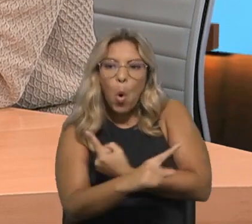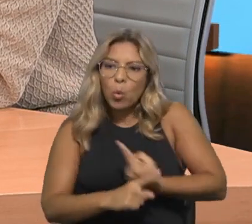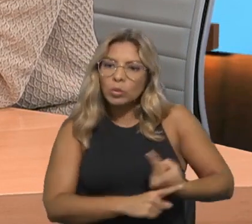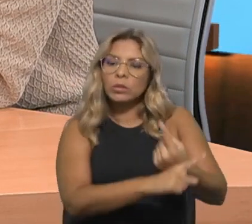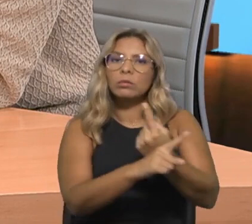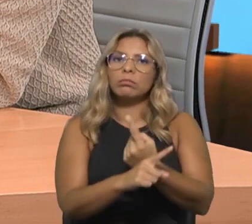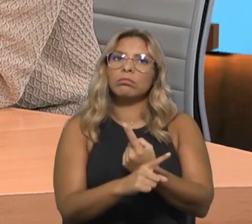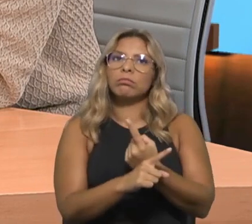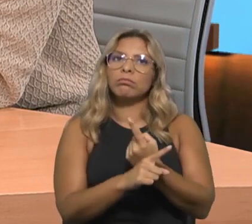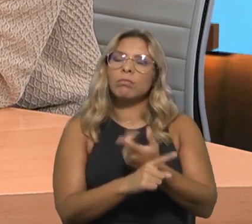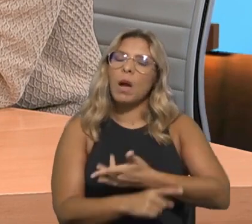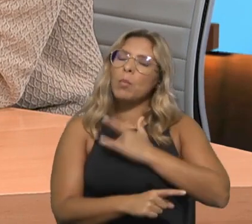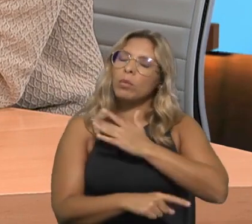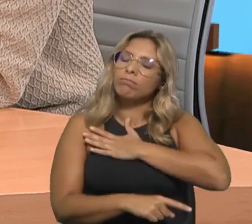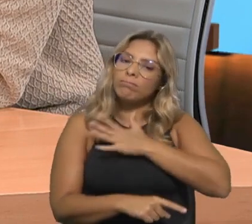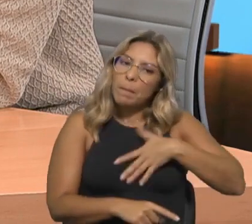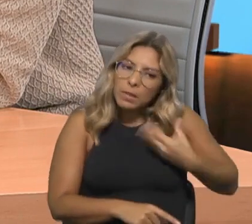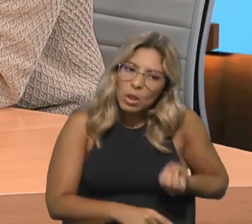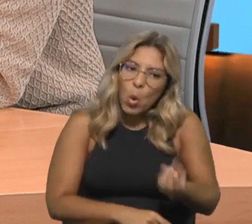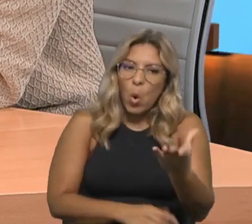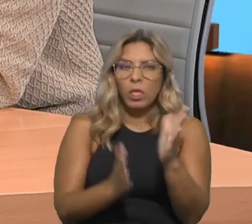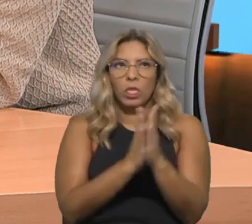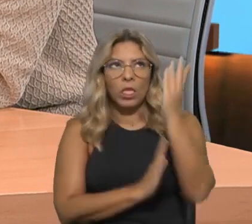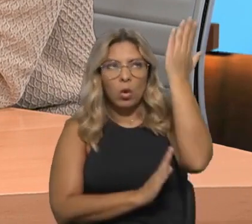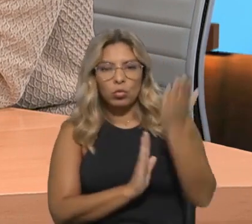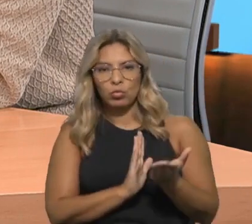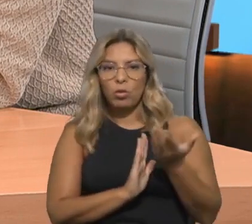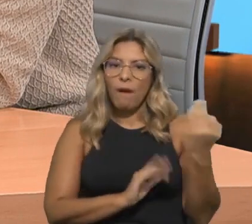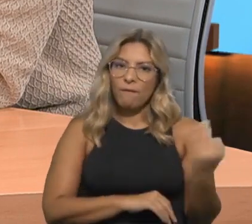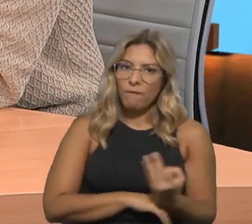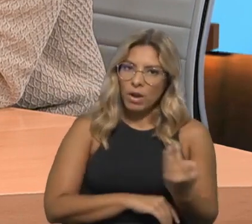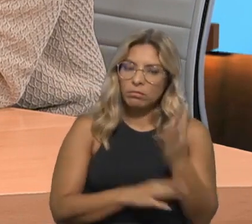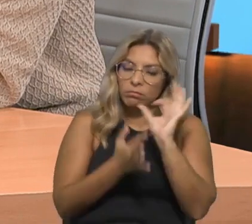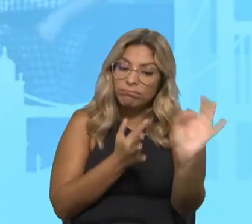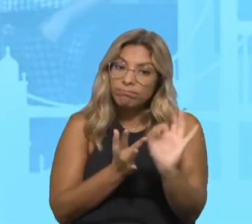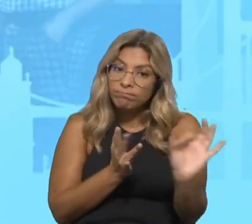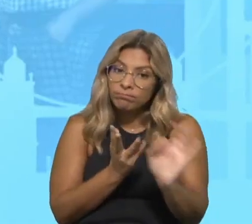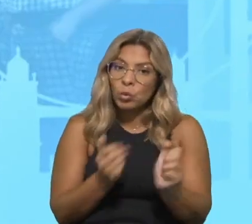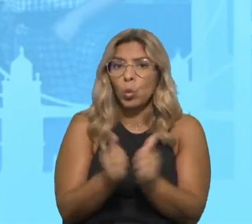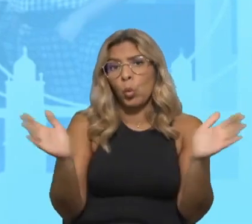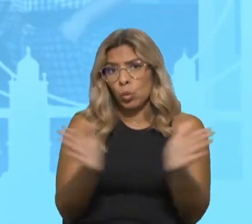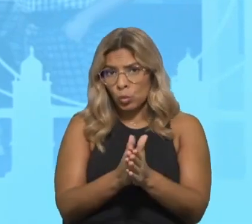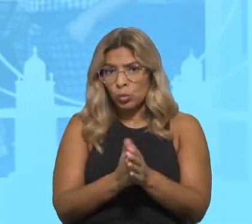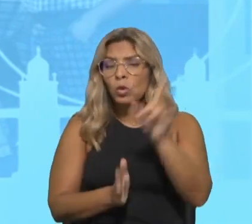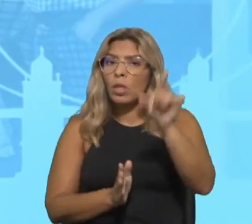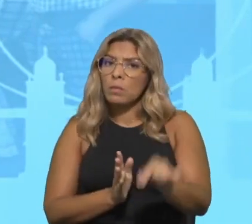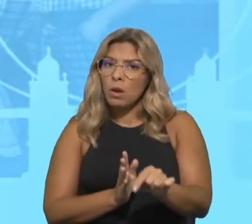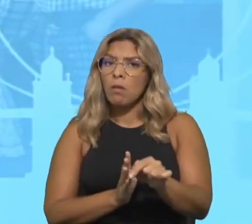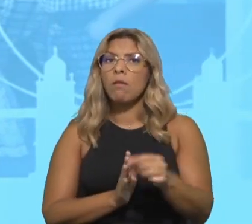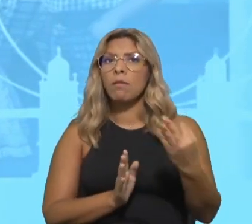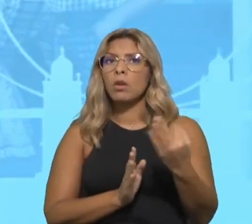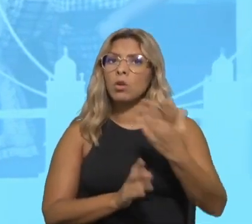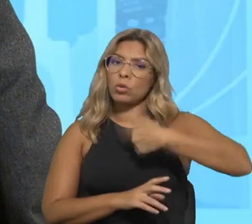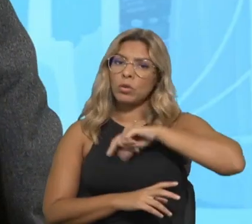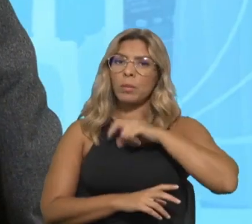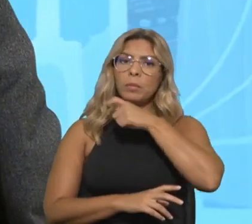descobrir o amor e a misericórdia de Deus que é algo de de característico de todos os cristãos e se calhar particularmente de do